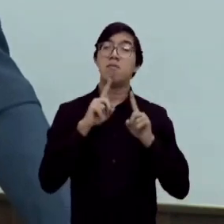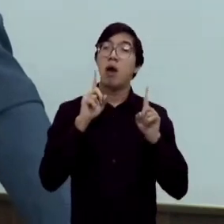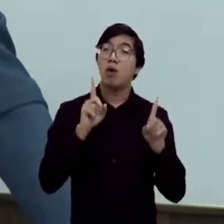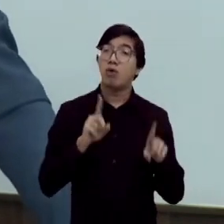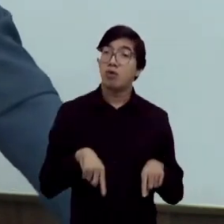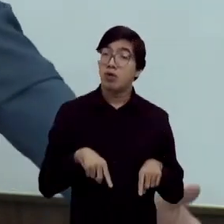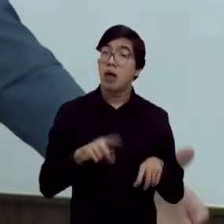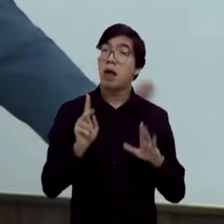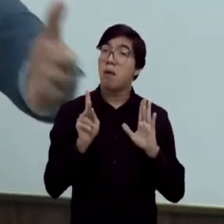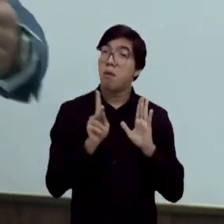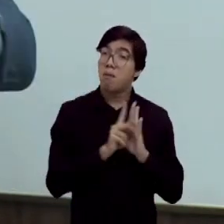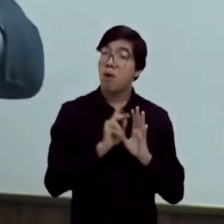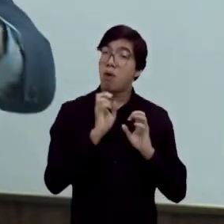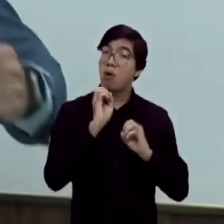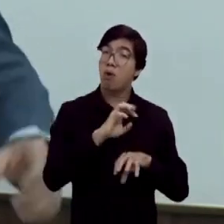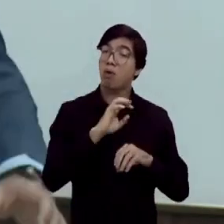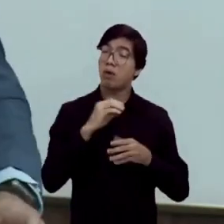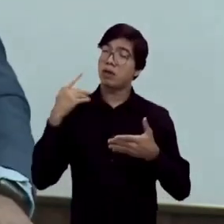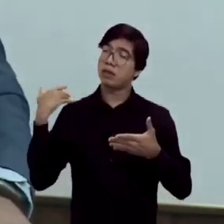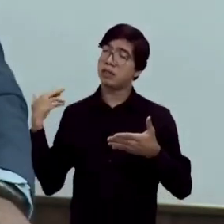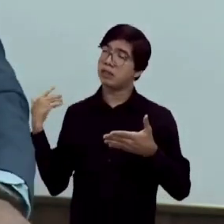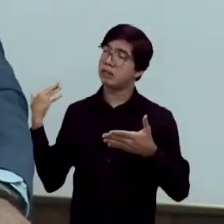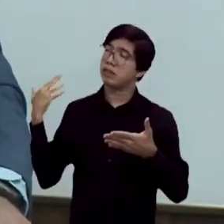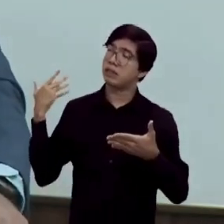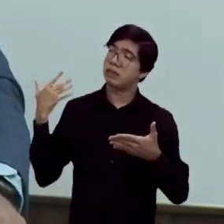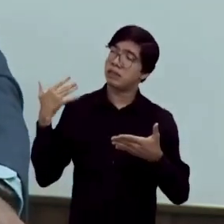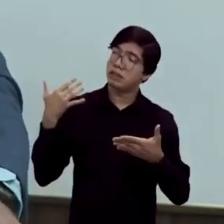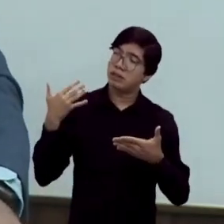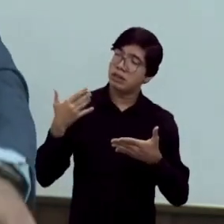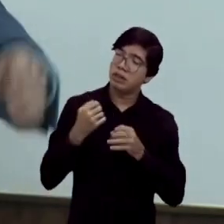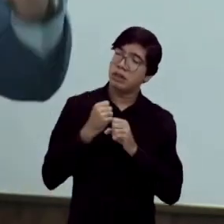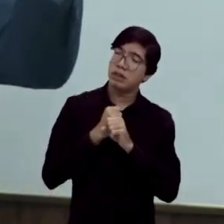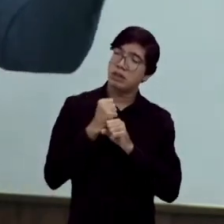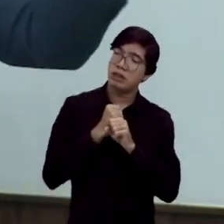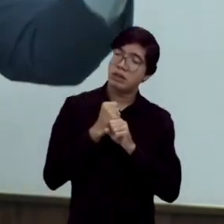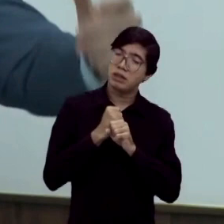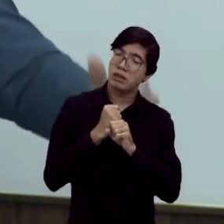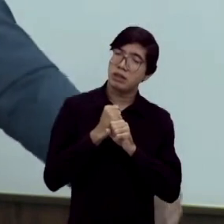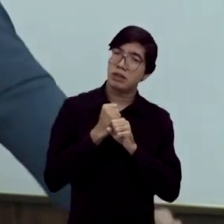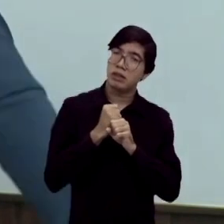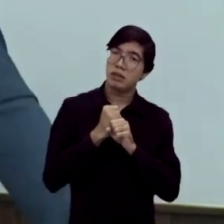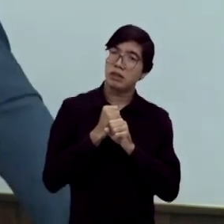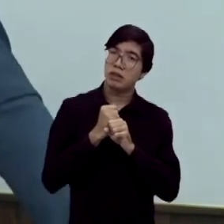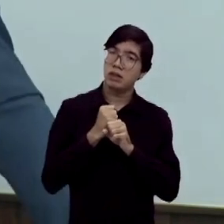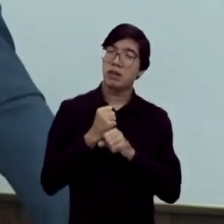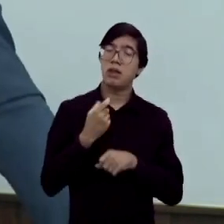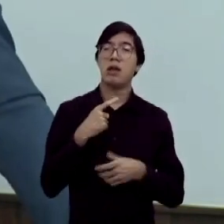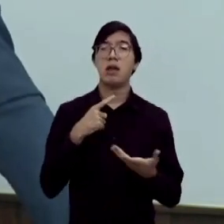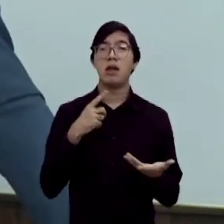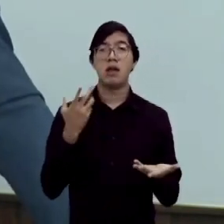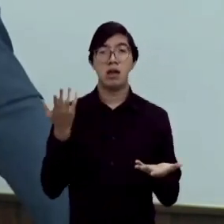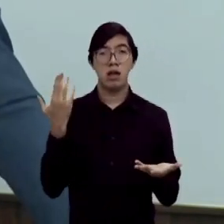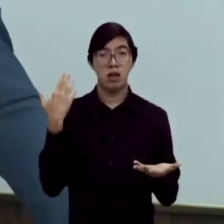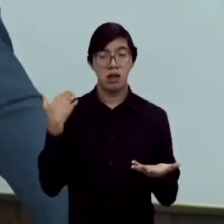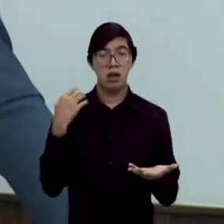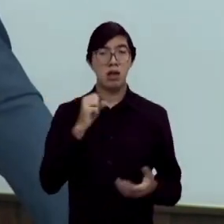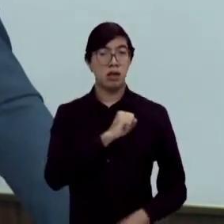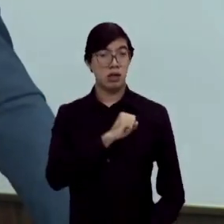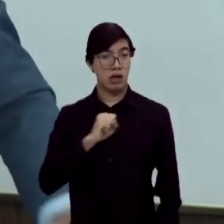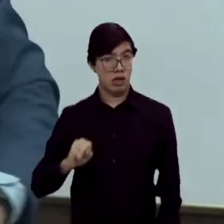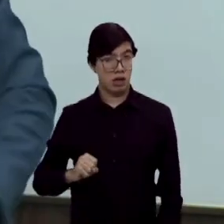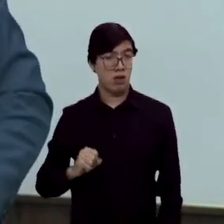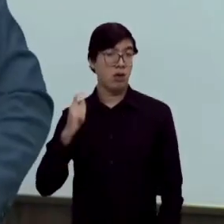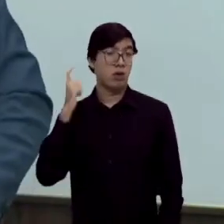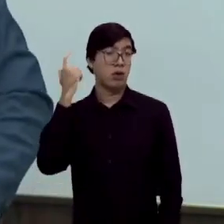públicas que vem ao longo desses anos, vendo passado pelos governos, onde começou com o hoje senador Cid